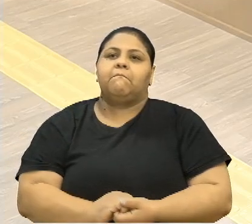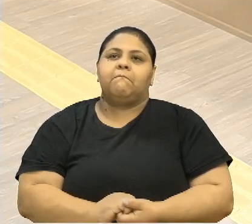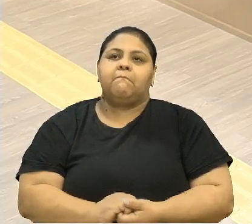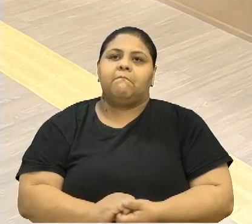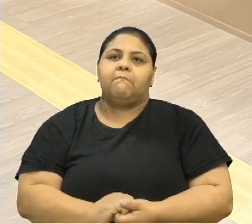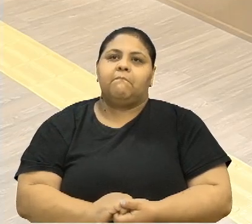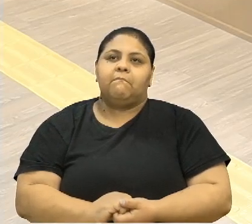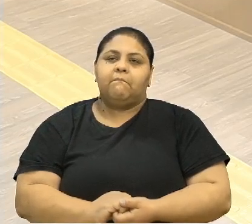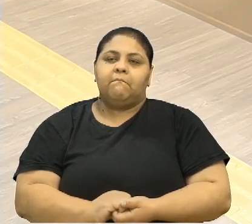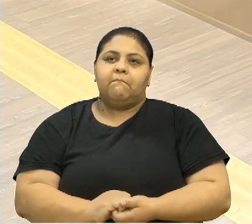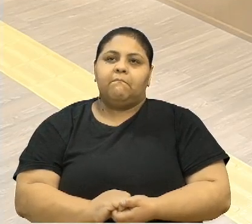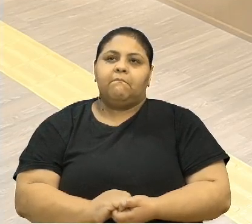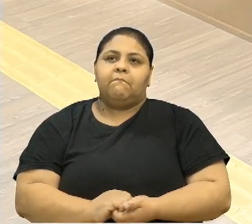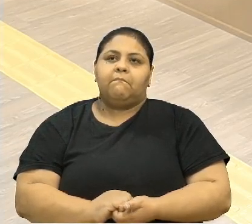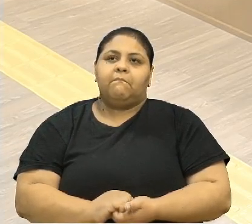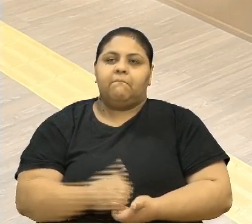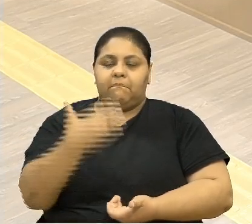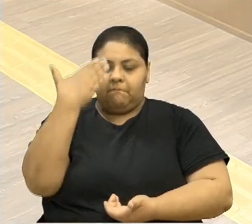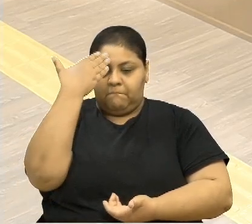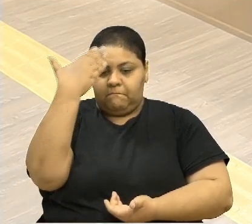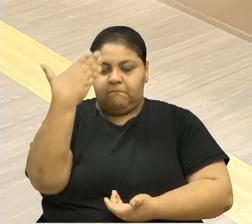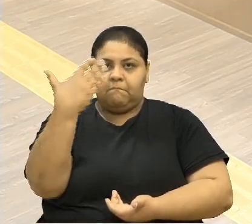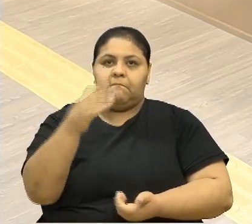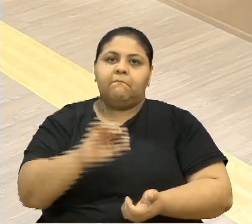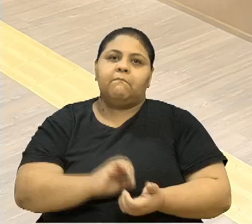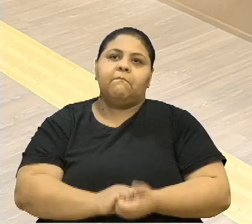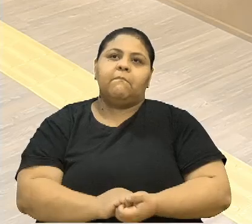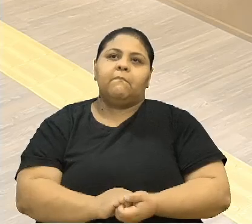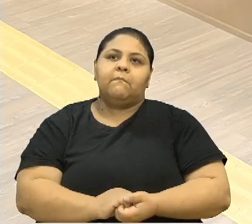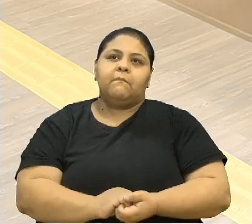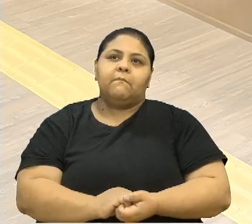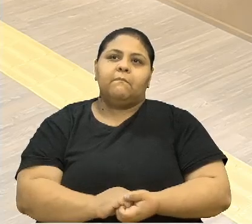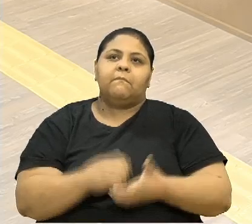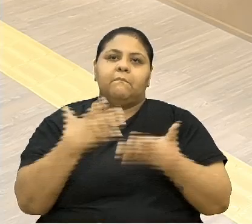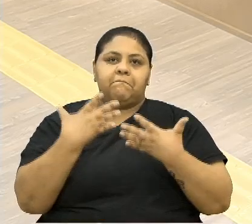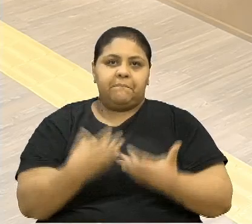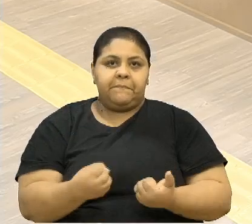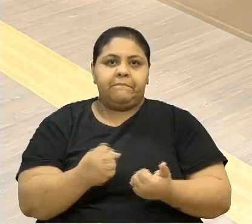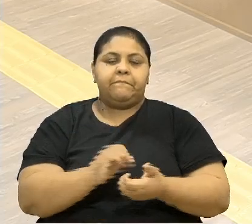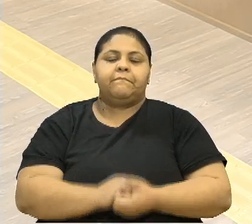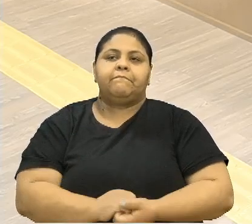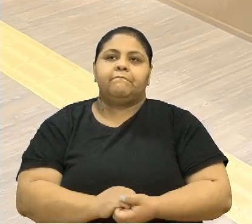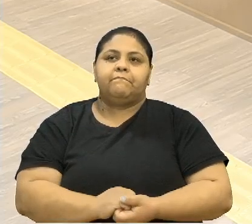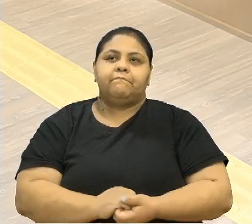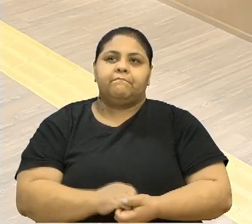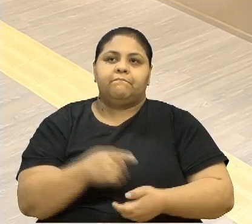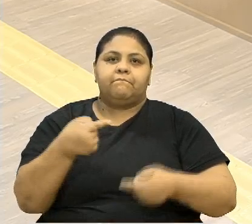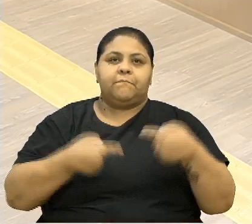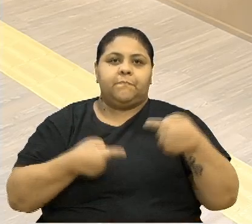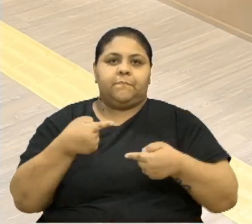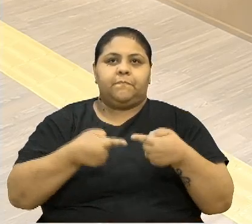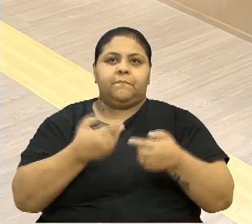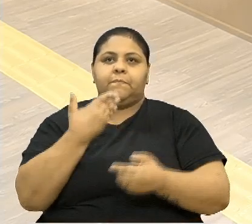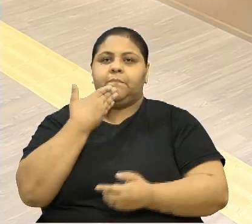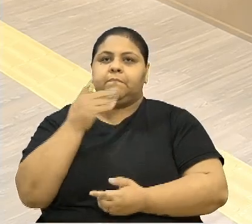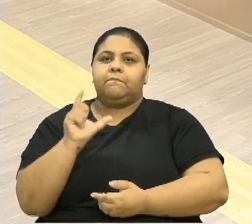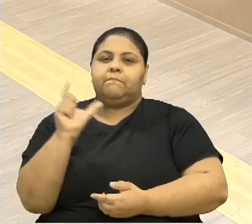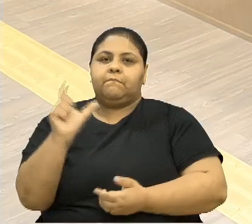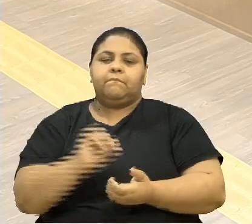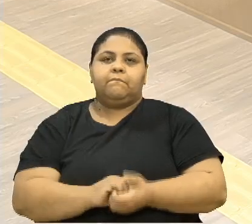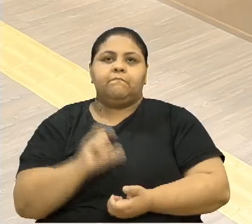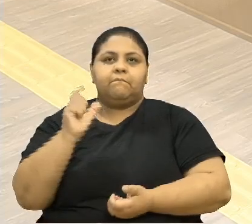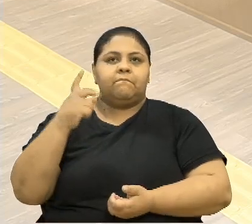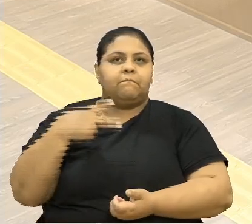discussão. Obrigado, vereador Cadori. Dispensa concedida. Em discussão. Essa palavra. Com a